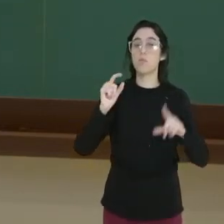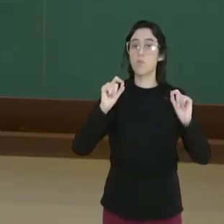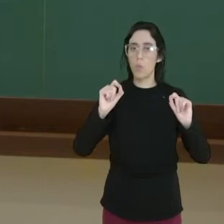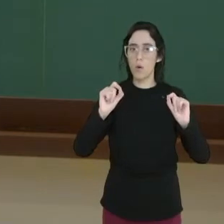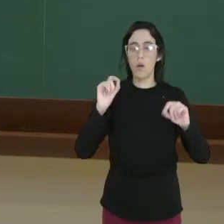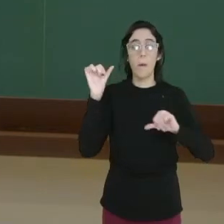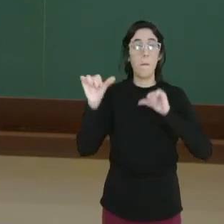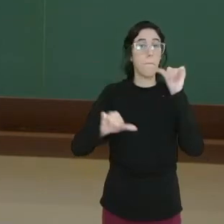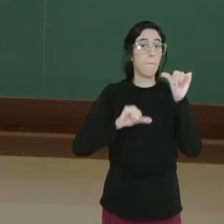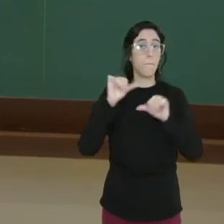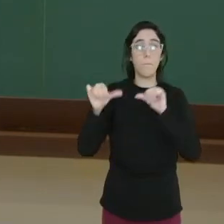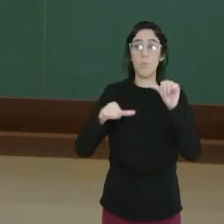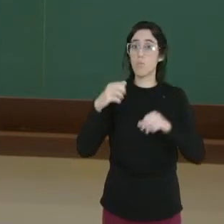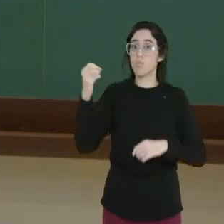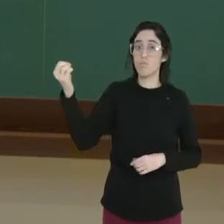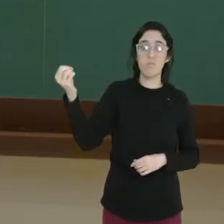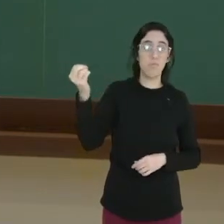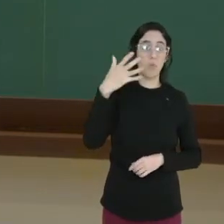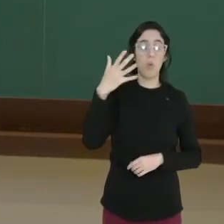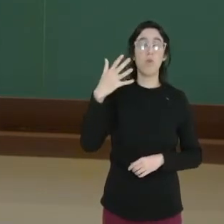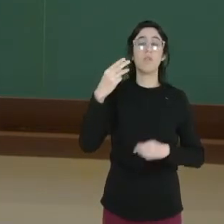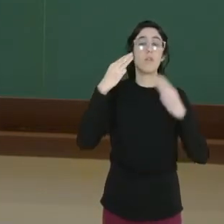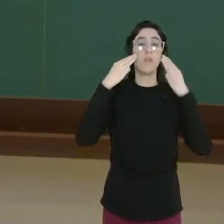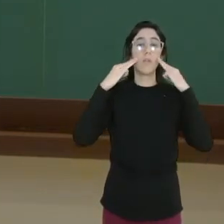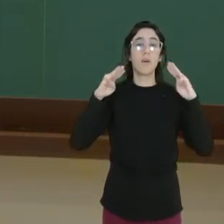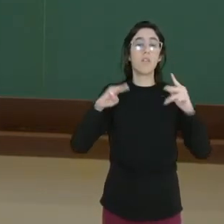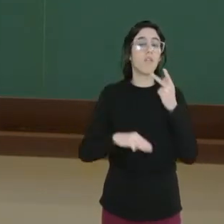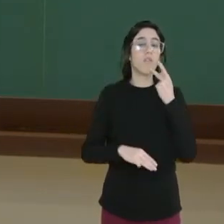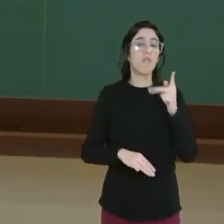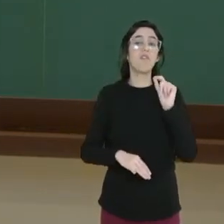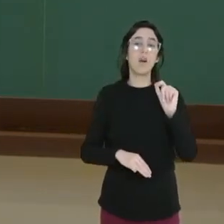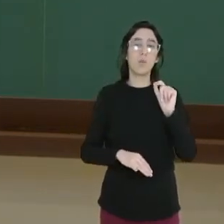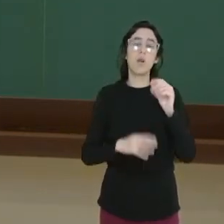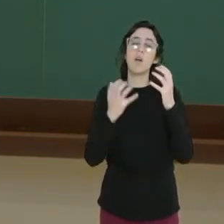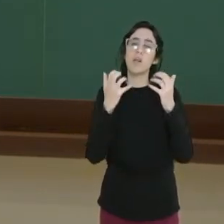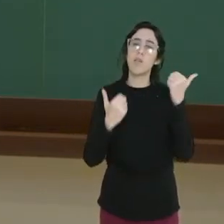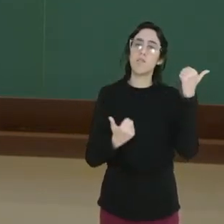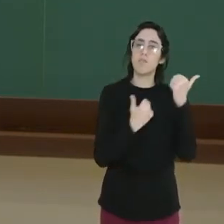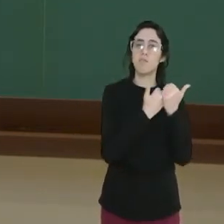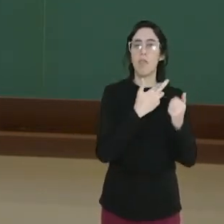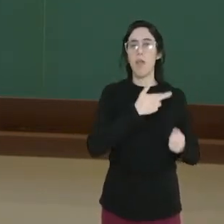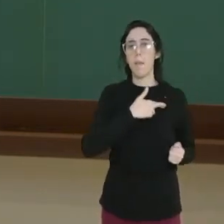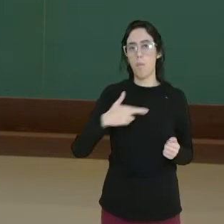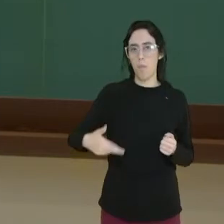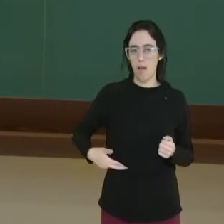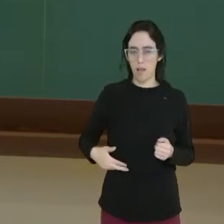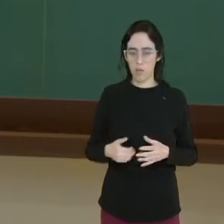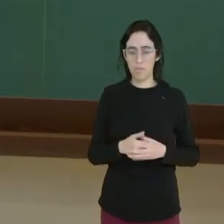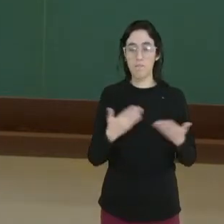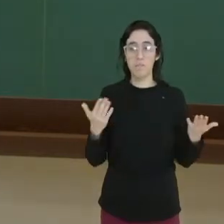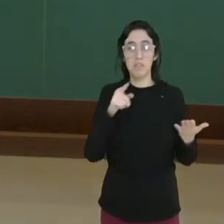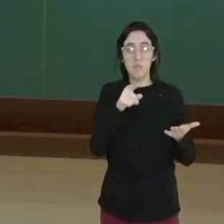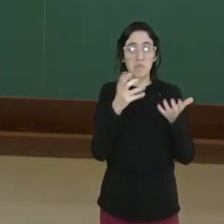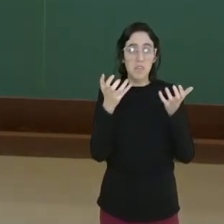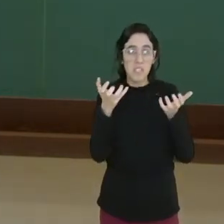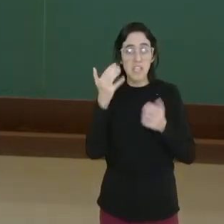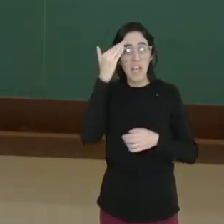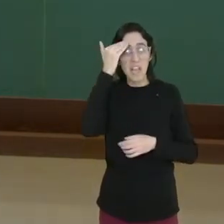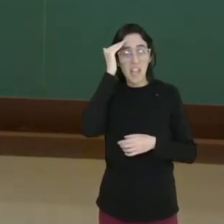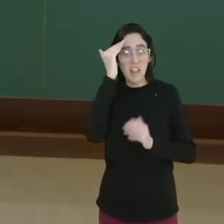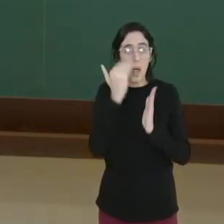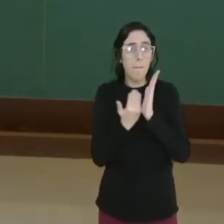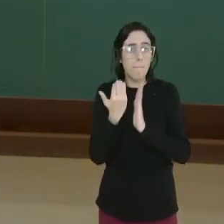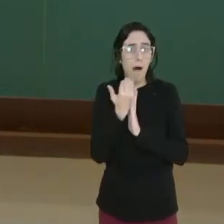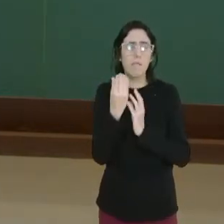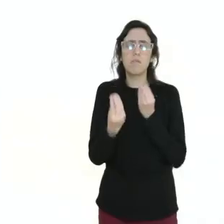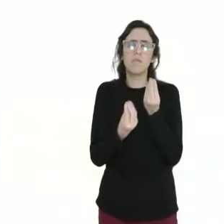mudança, uma reviravolta, e ele vai defender um princípio republicano, tá? Caso você queira entender melhor o funcionamento, a